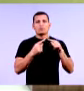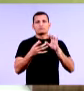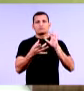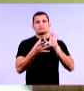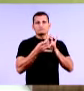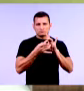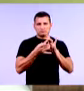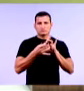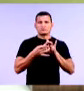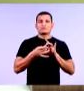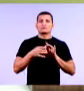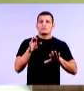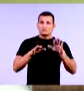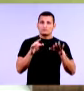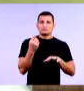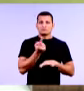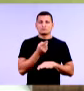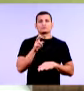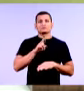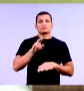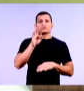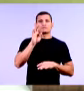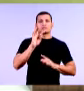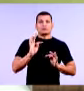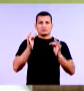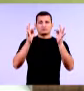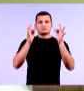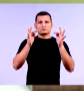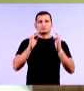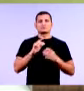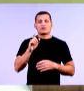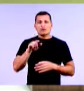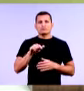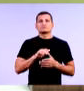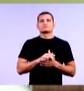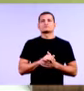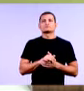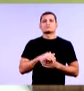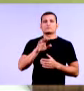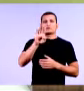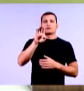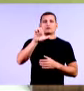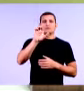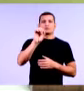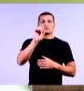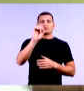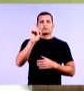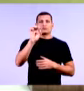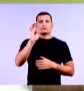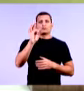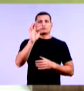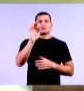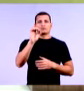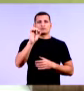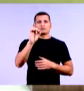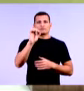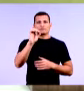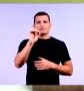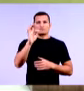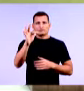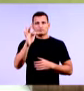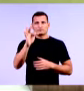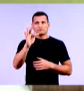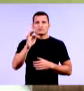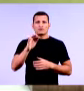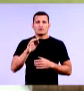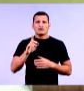nós utilizamos essa tecnologia que é exatamente o Bluetooth, né? Ou seja, uma tecnologia pela qual você se conecta com dispositivos